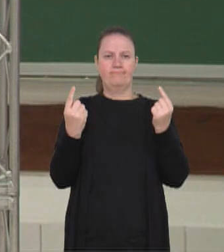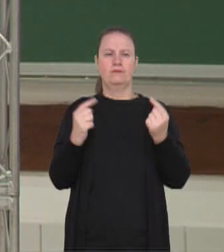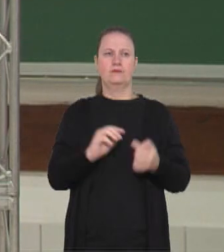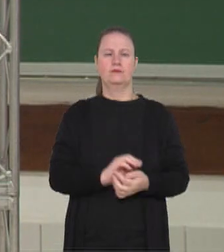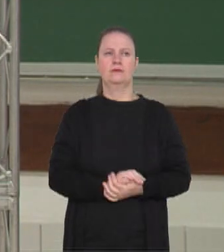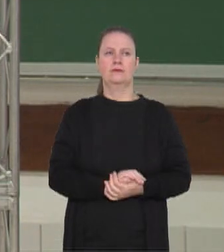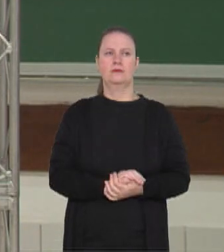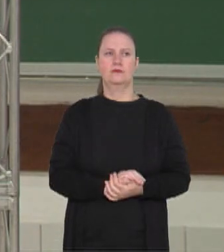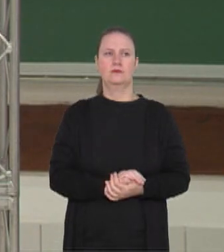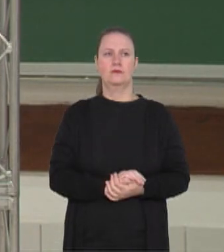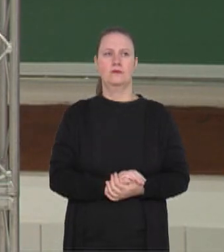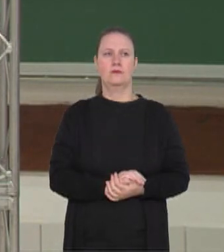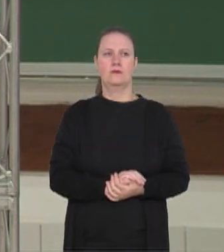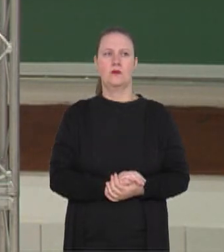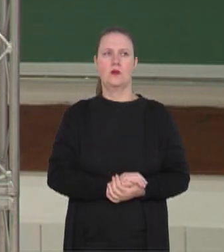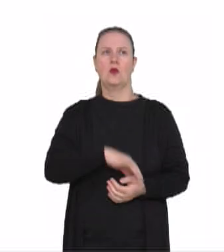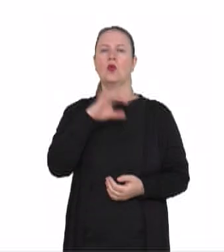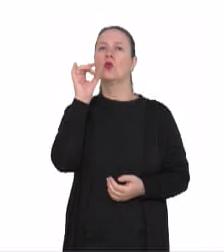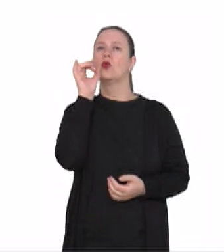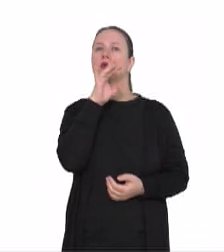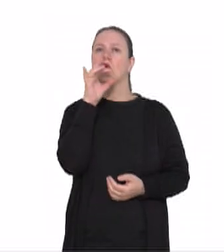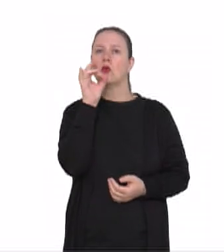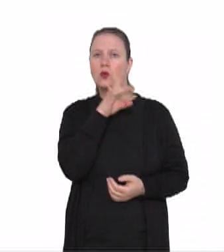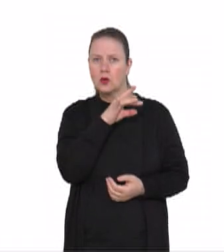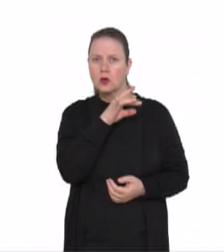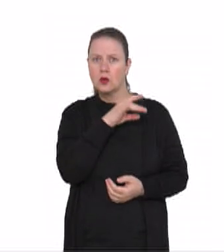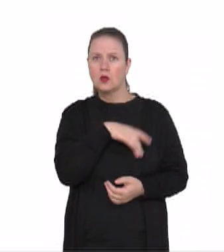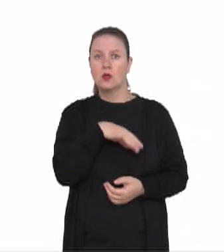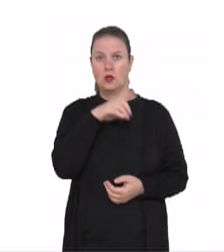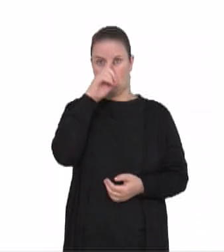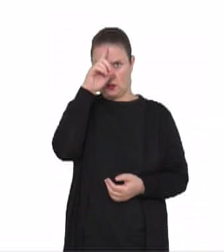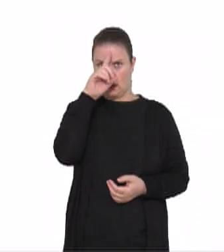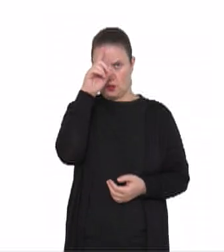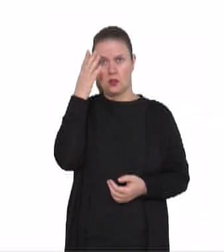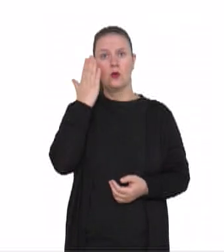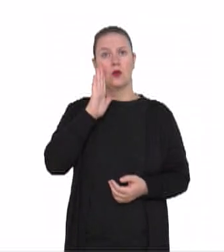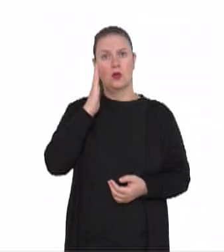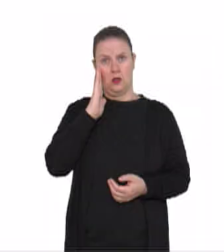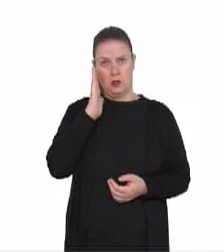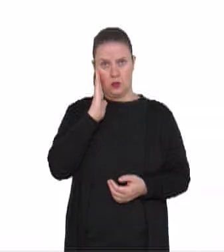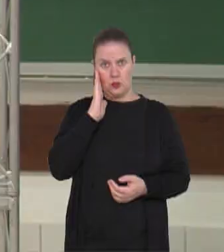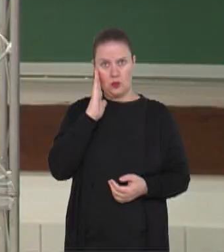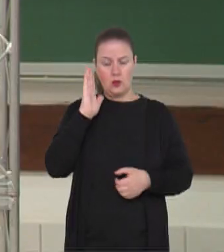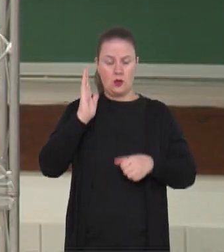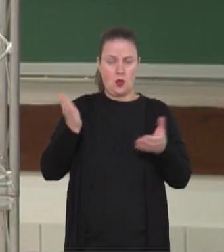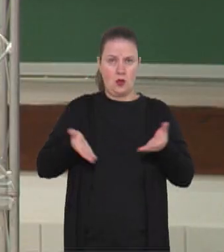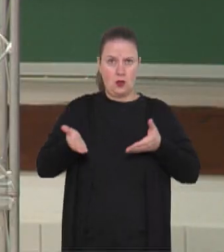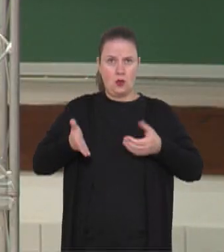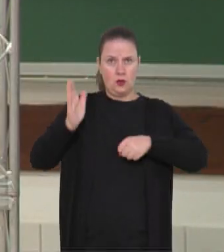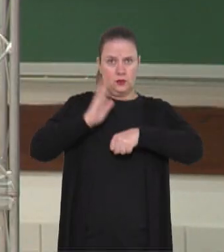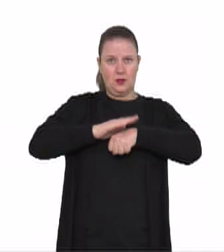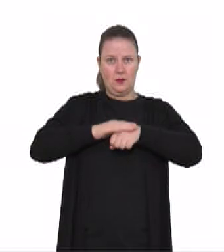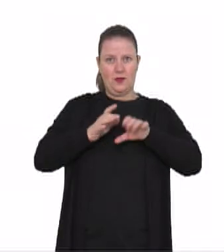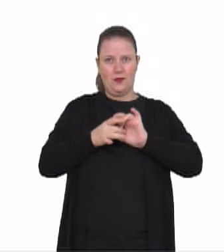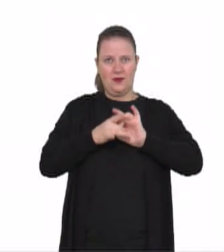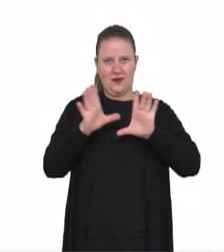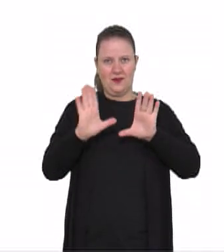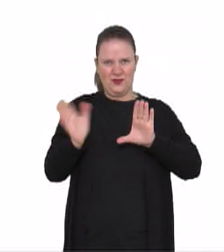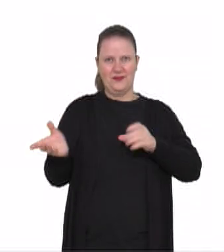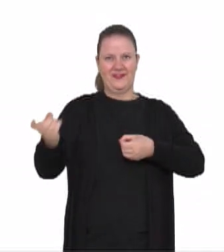Os fatos estão em verde e as dicas estão em azul. Então, vou dar um tempinho para vocês e a gente já confere.